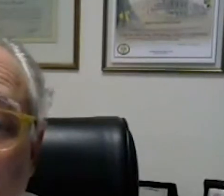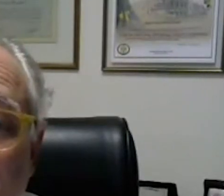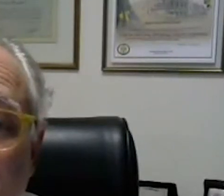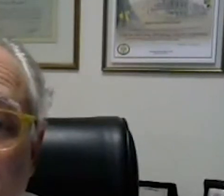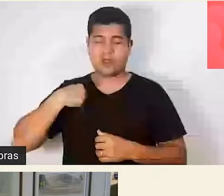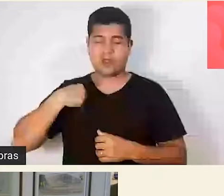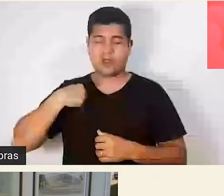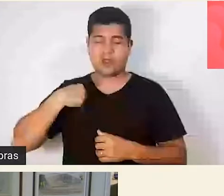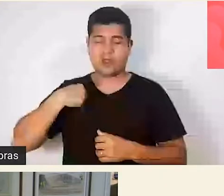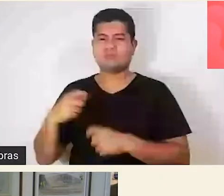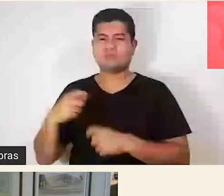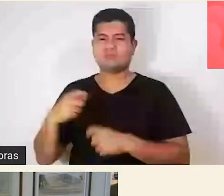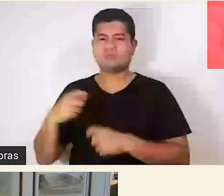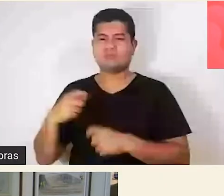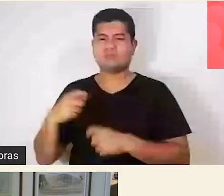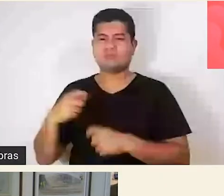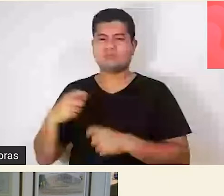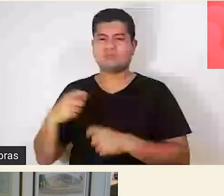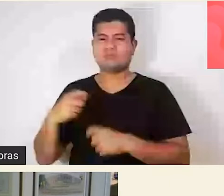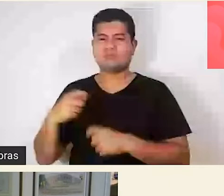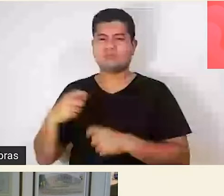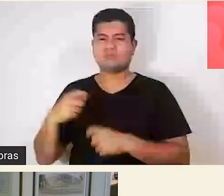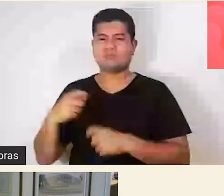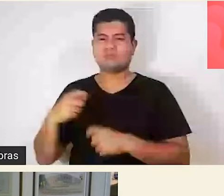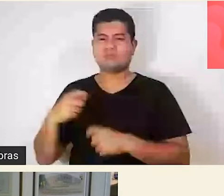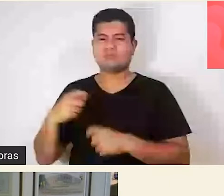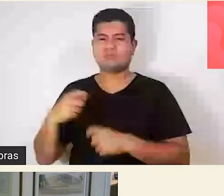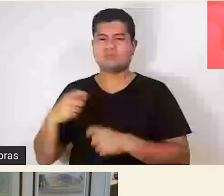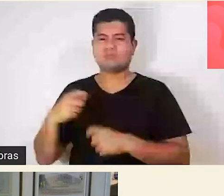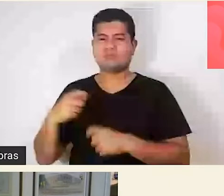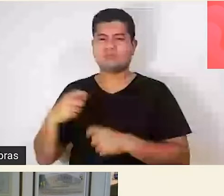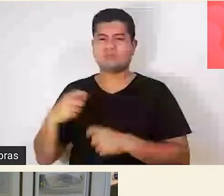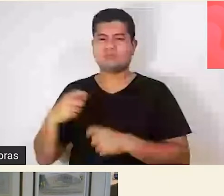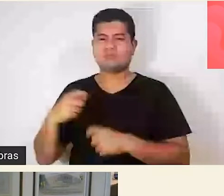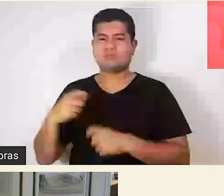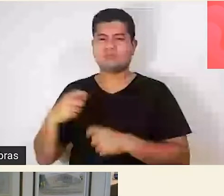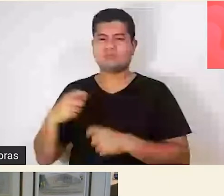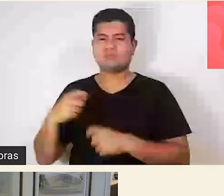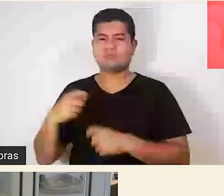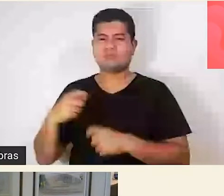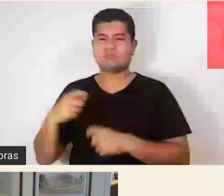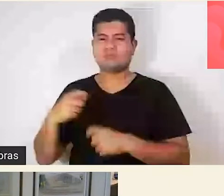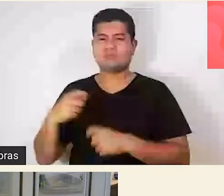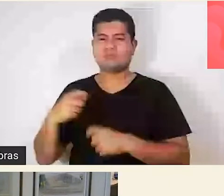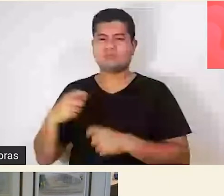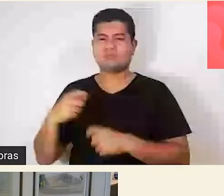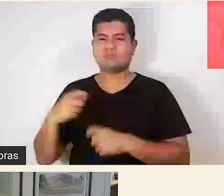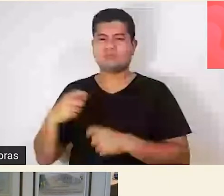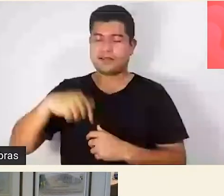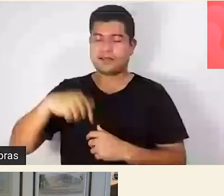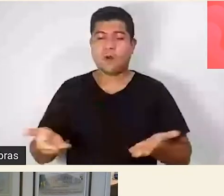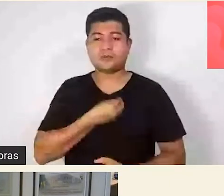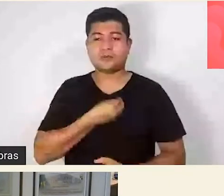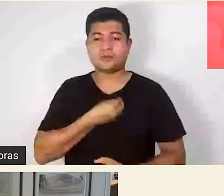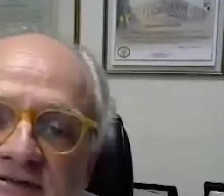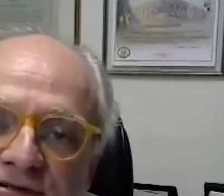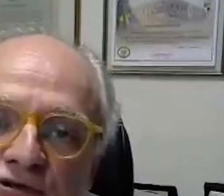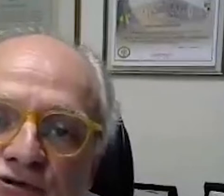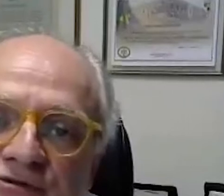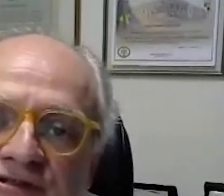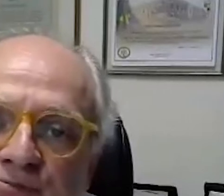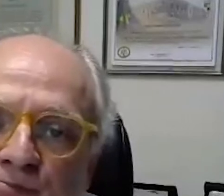acentuados durante o isolamento social, o autista precisa, mais do que ninguém, ter um sono de qualidade.